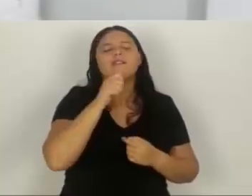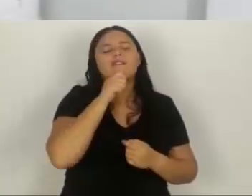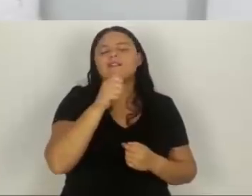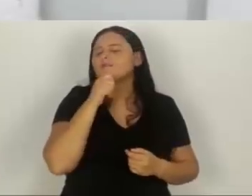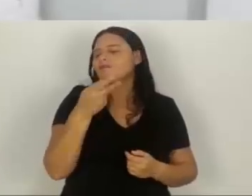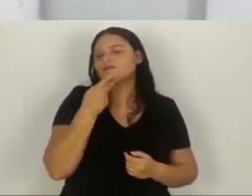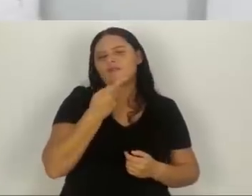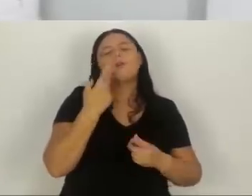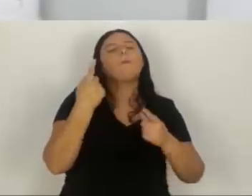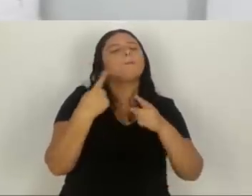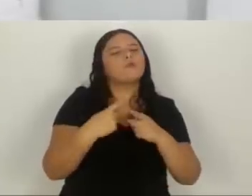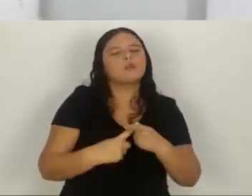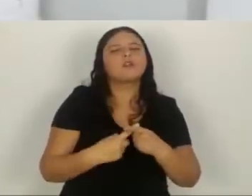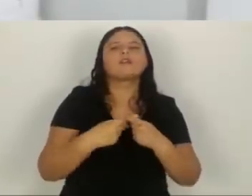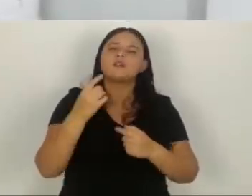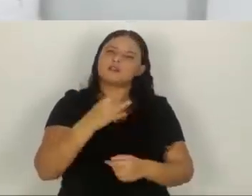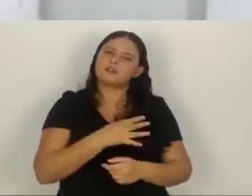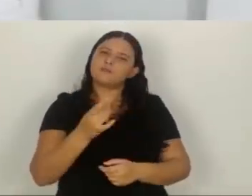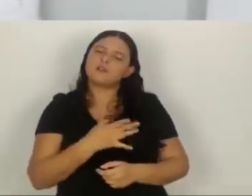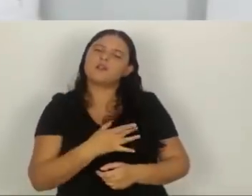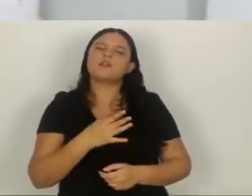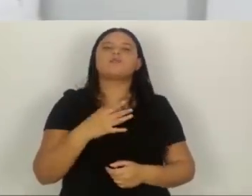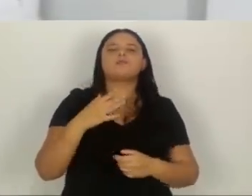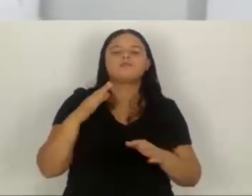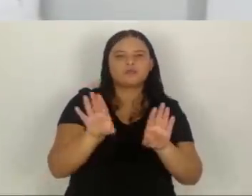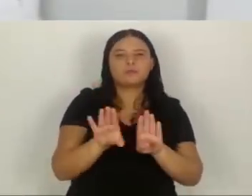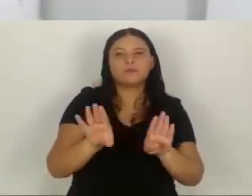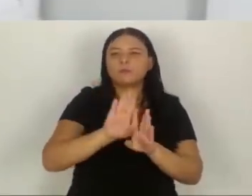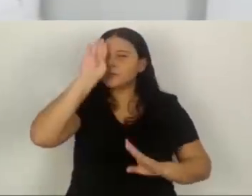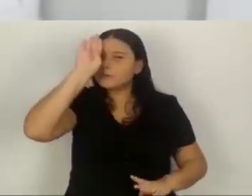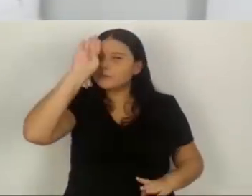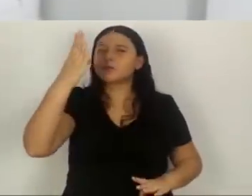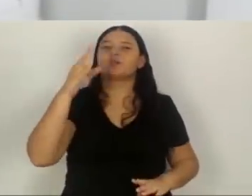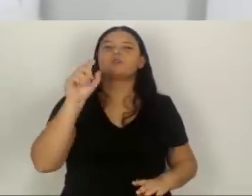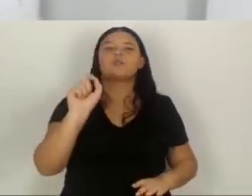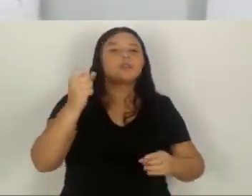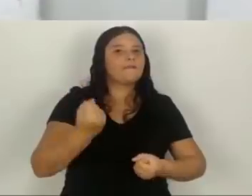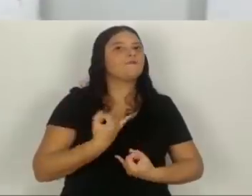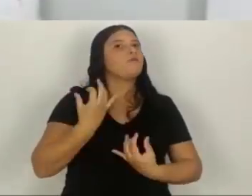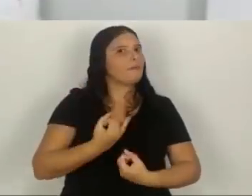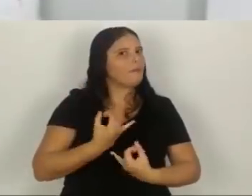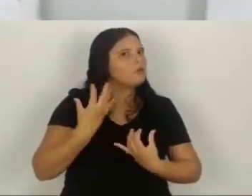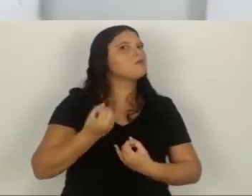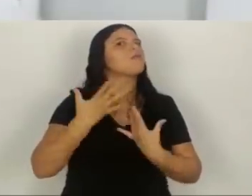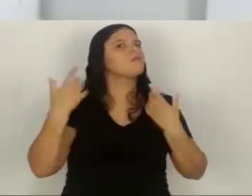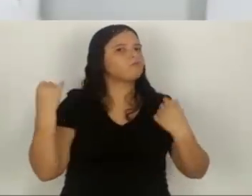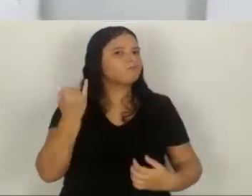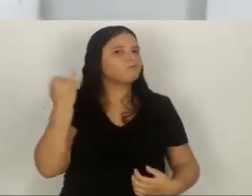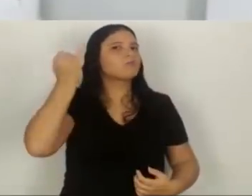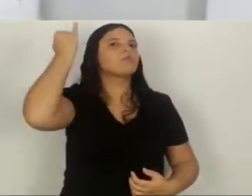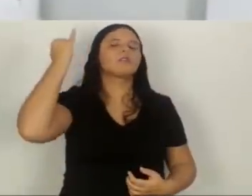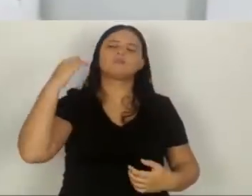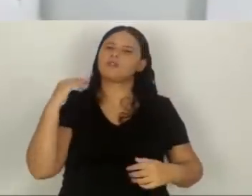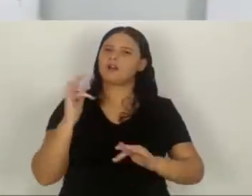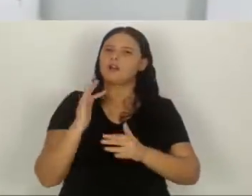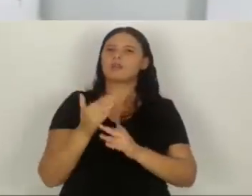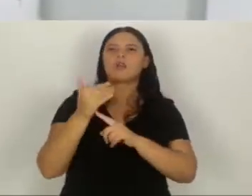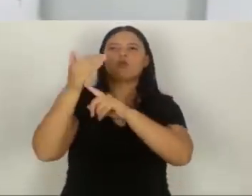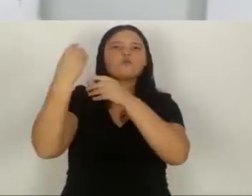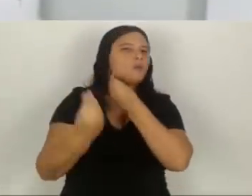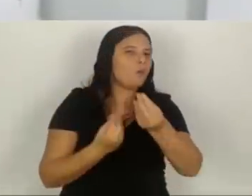agora, os teus receios, os teus medos. E principalmente, tenha muitas informações sobre todos os avanços, sobre o